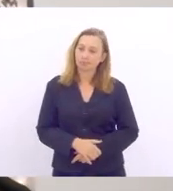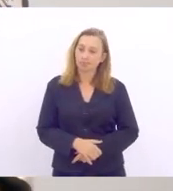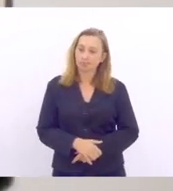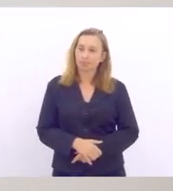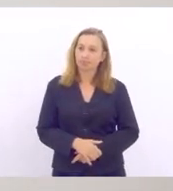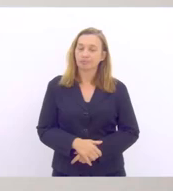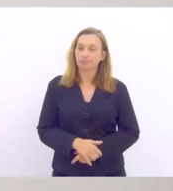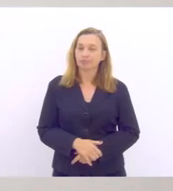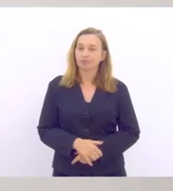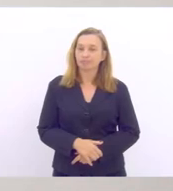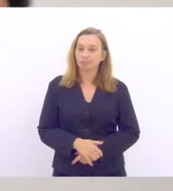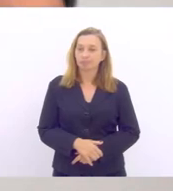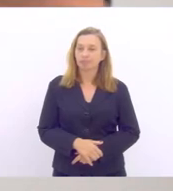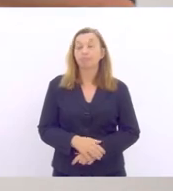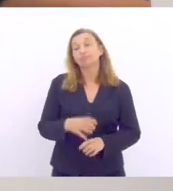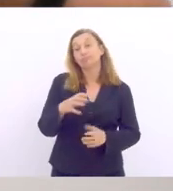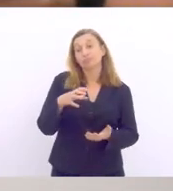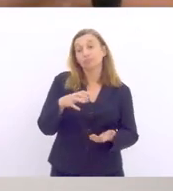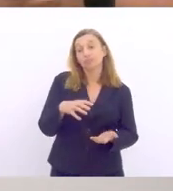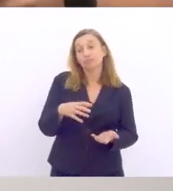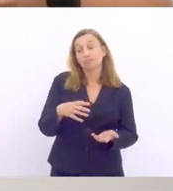para evitar qualquer problema de punição,